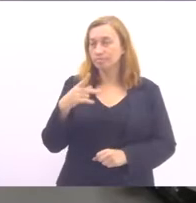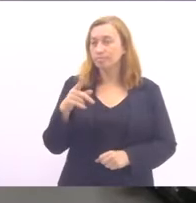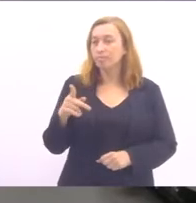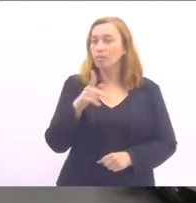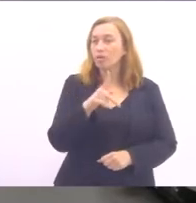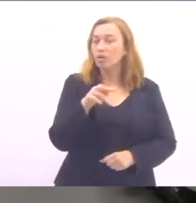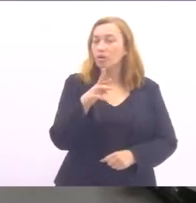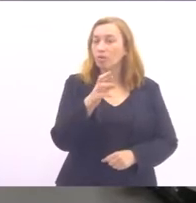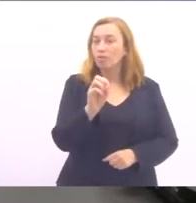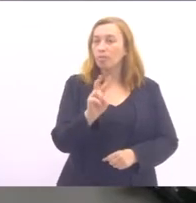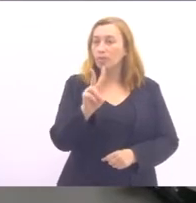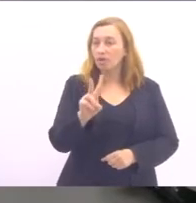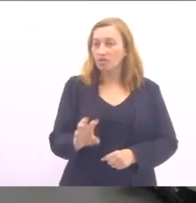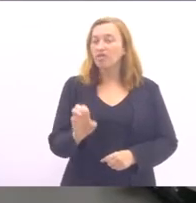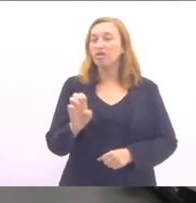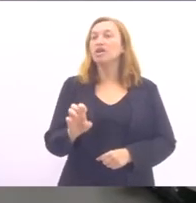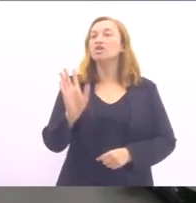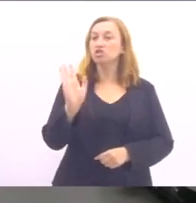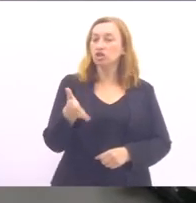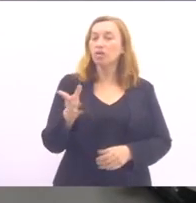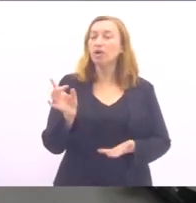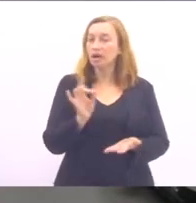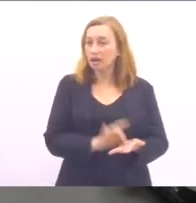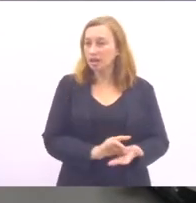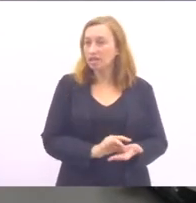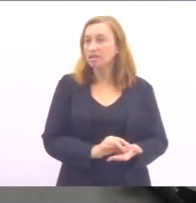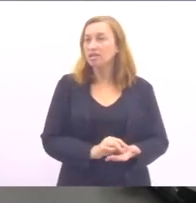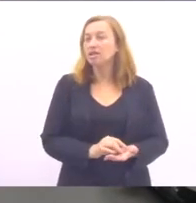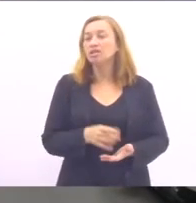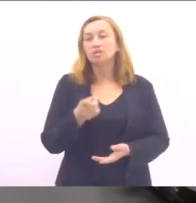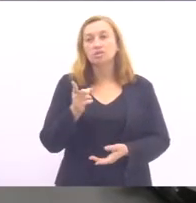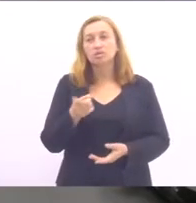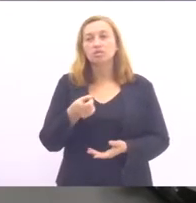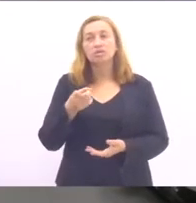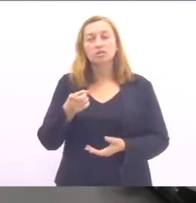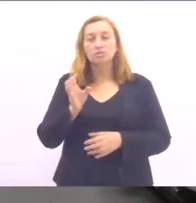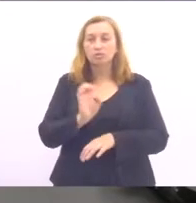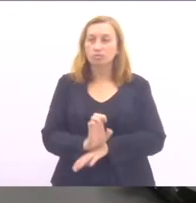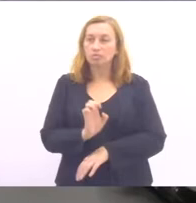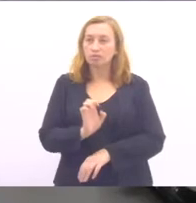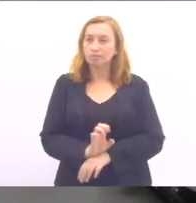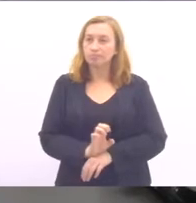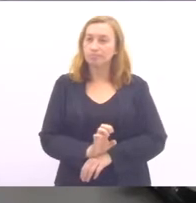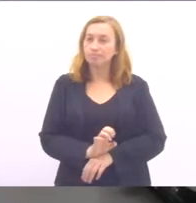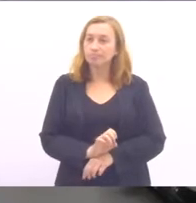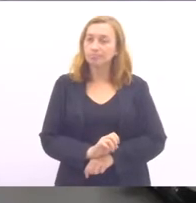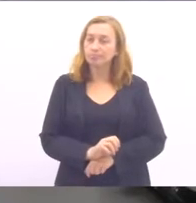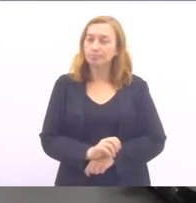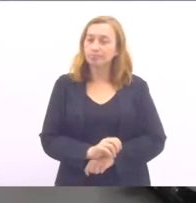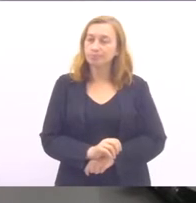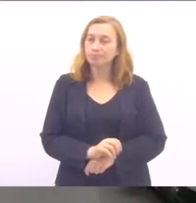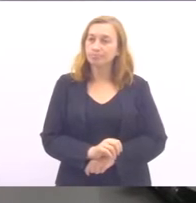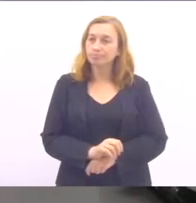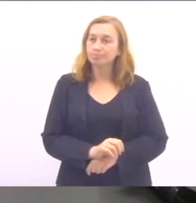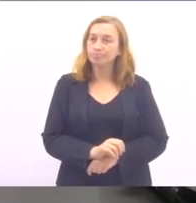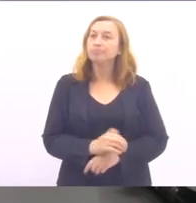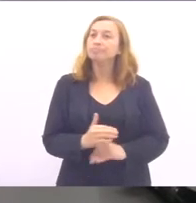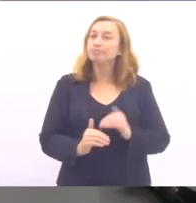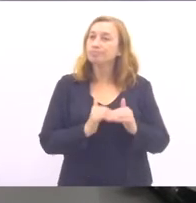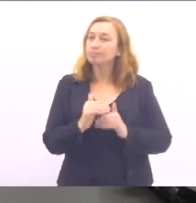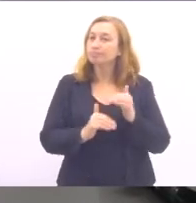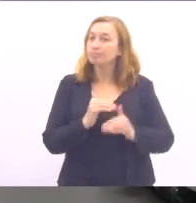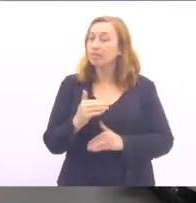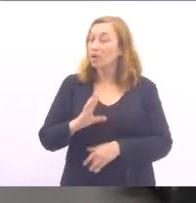O PROV já é uma realidade, uma disponibilização diária pelo Estado para o desenvolvimento do programa.